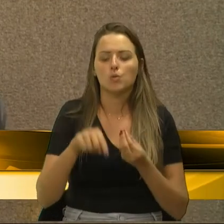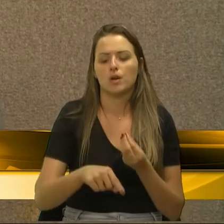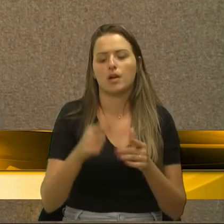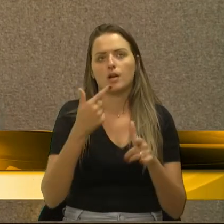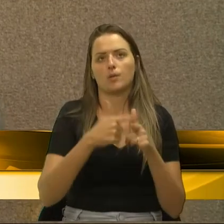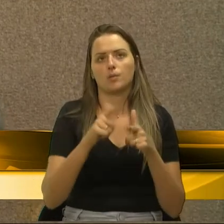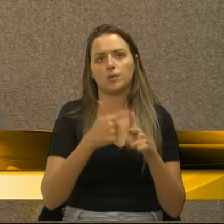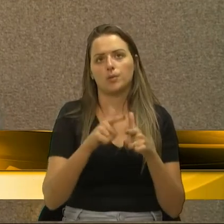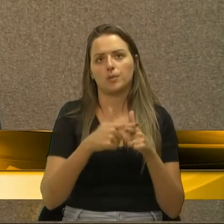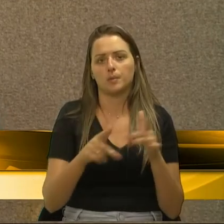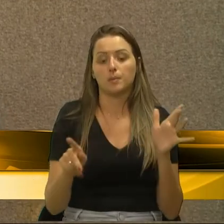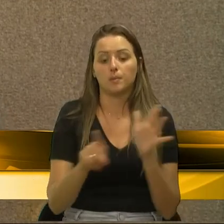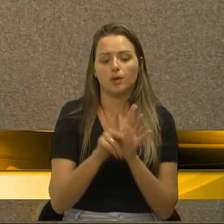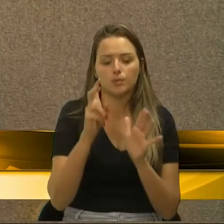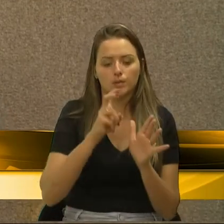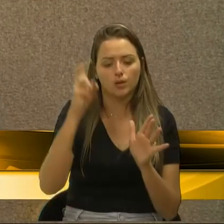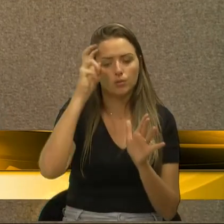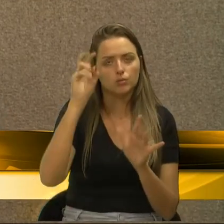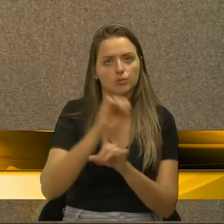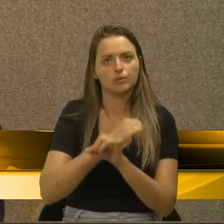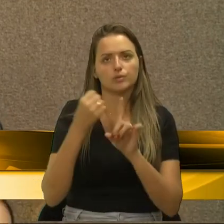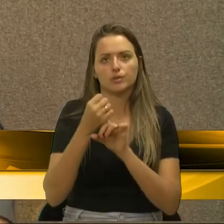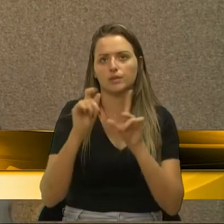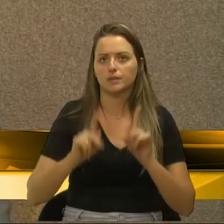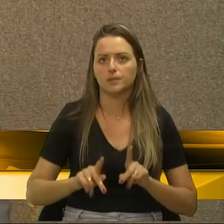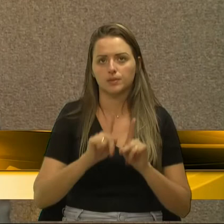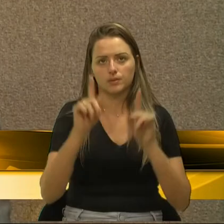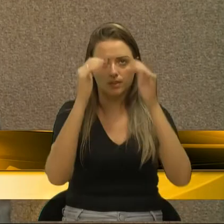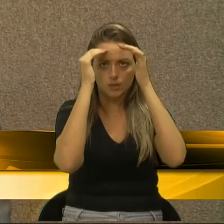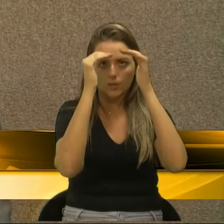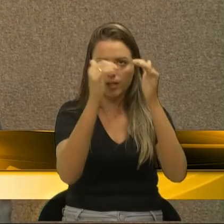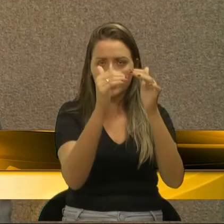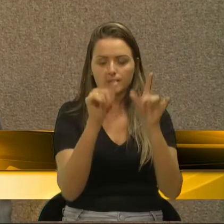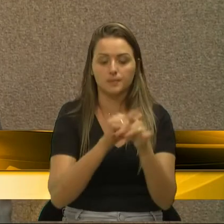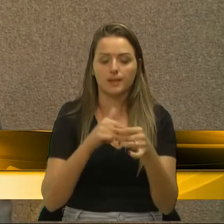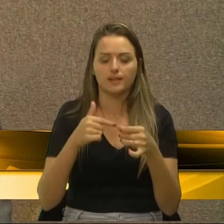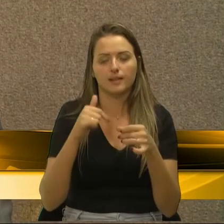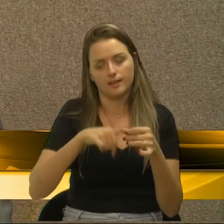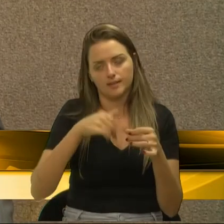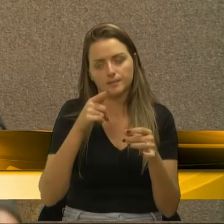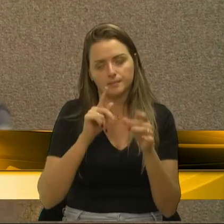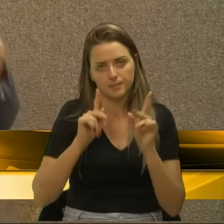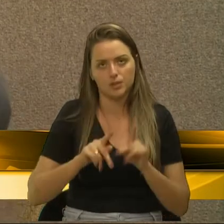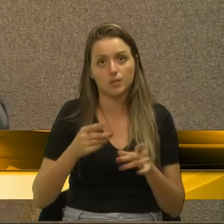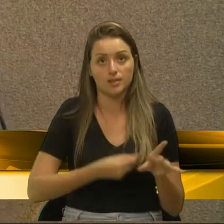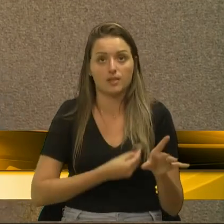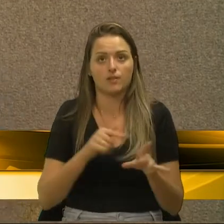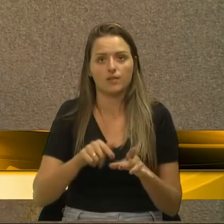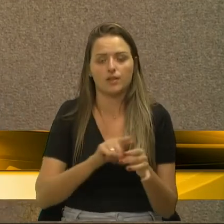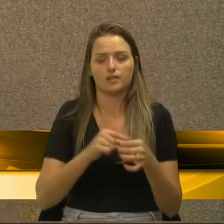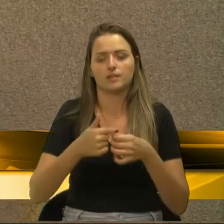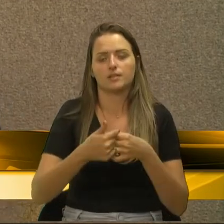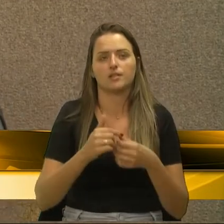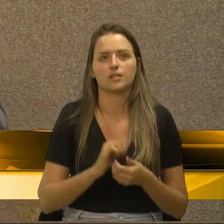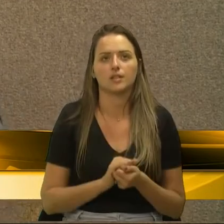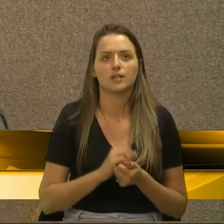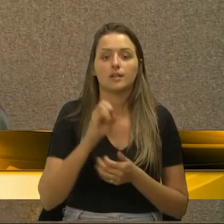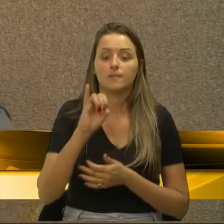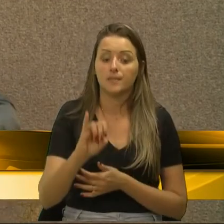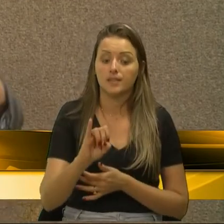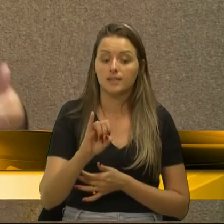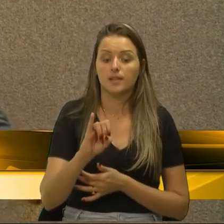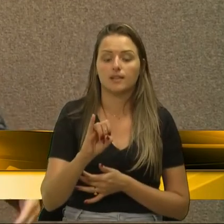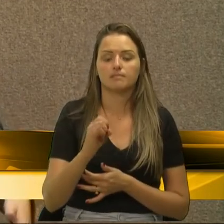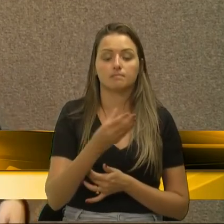problema cultural e social de muitas pessoas da nossa cidade. Se, infelizmente,